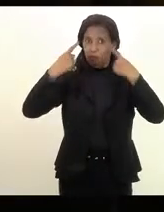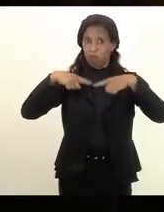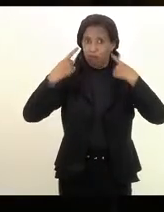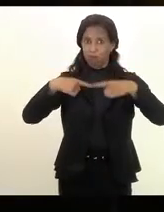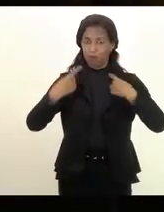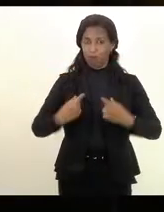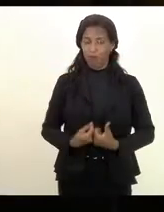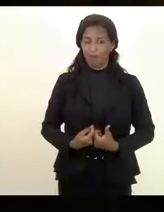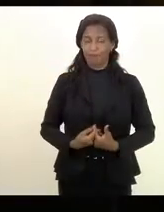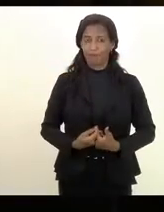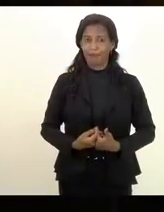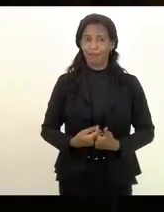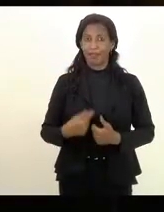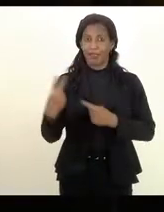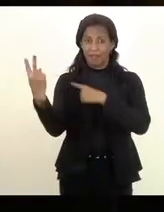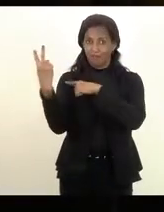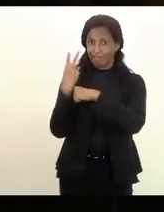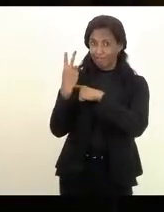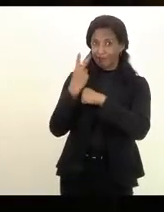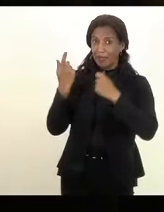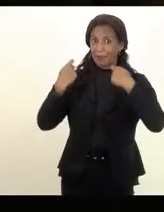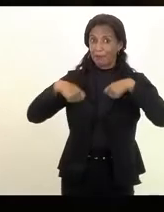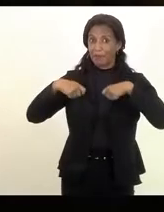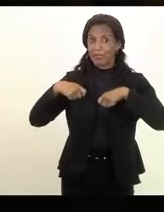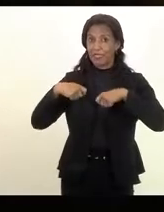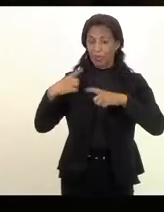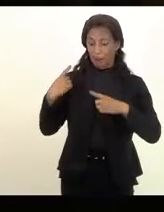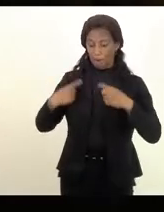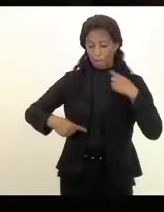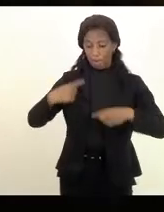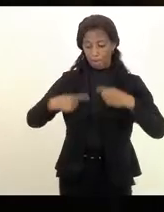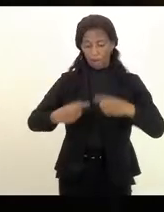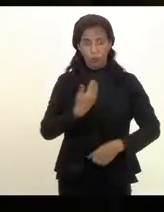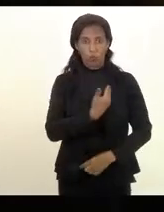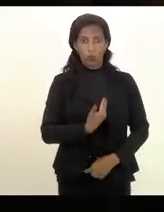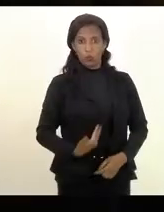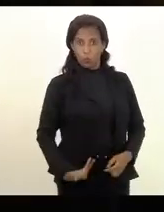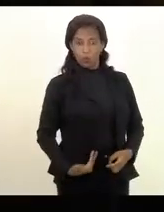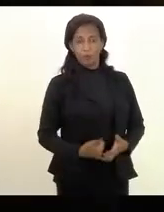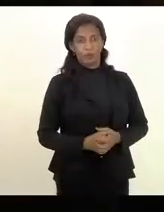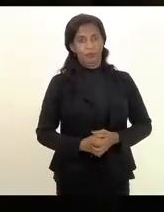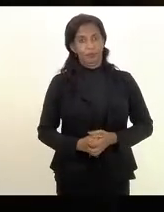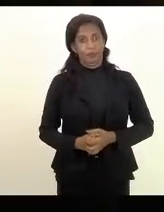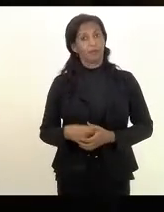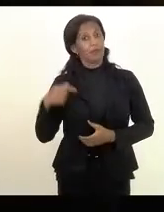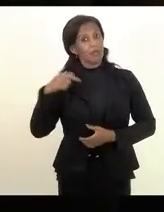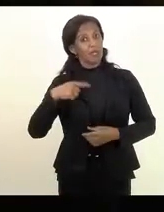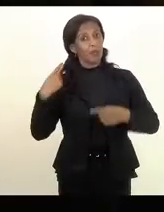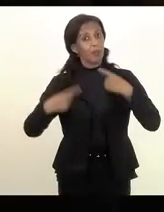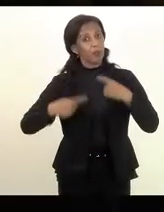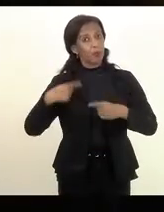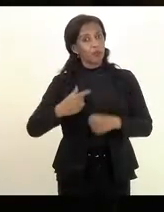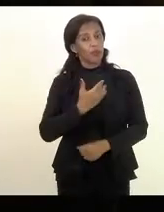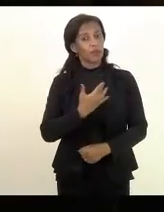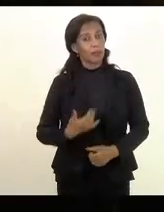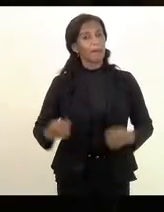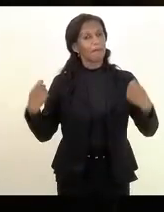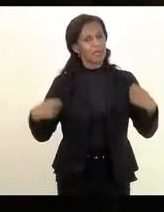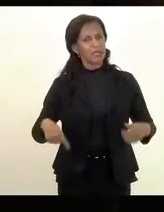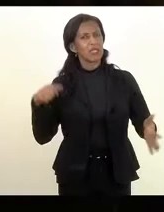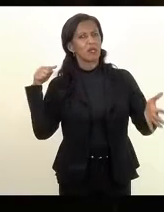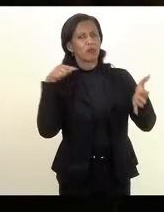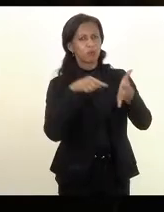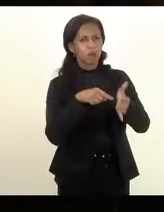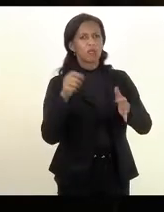prevenção precisa vir de políticas públicas e as políticas públicas devem aportar sim